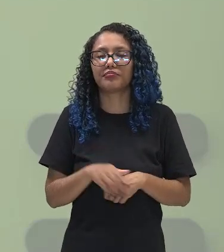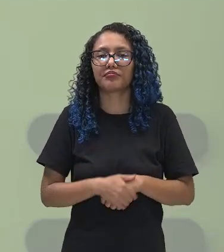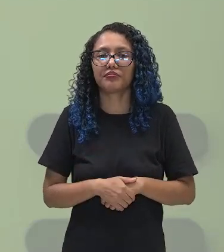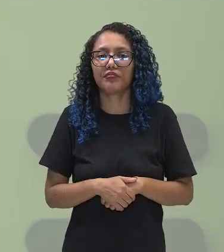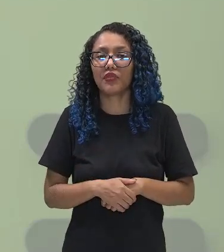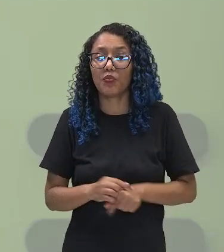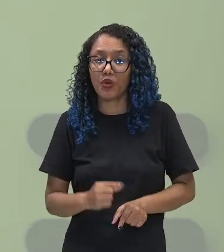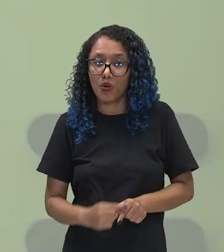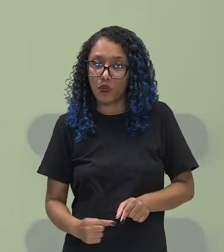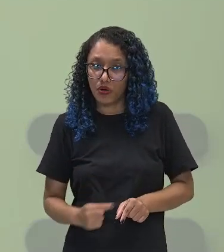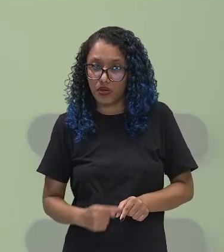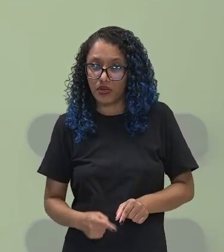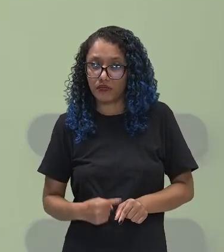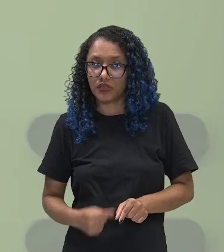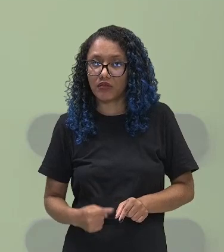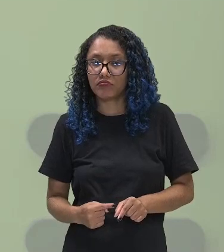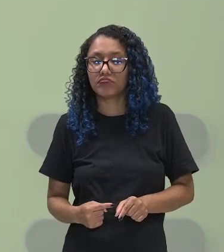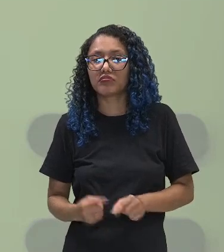cada